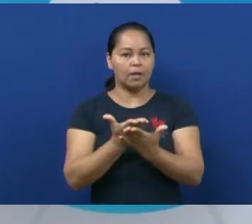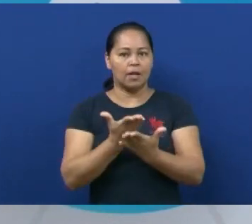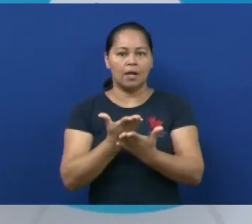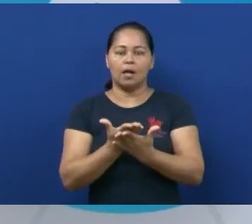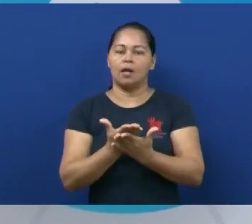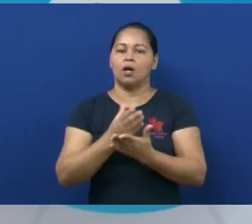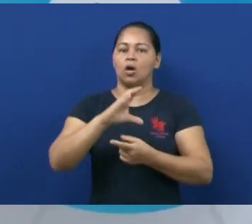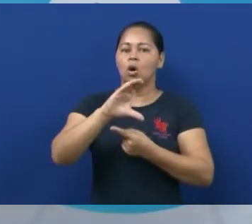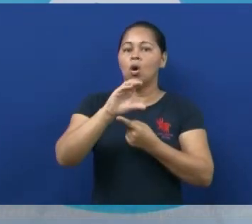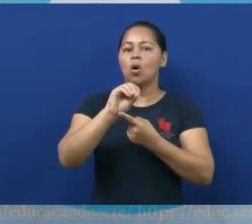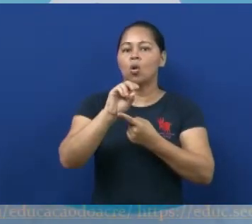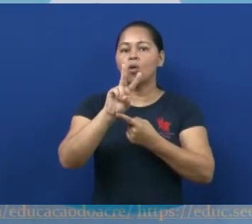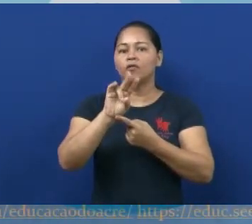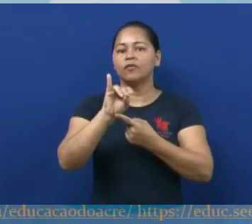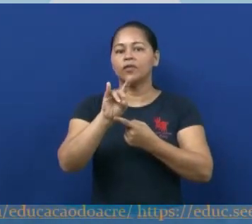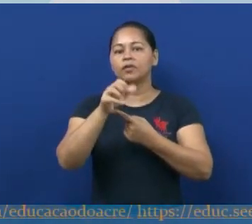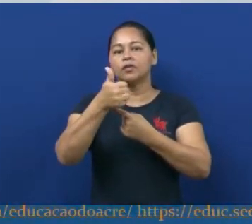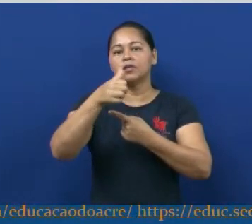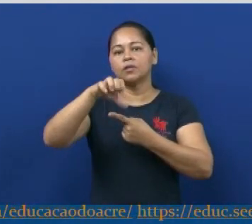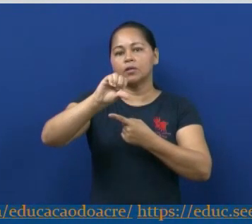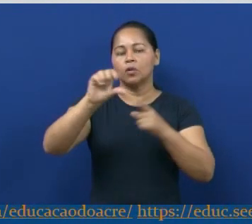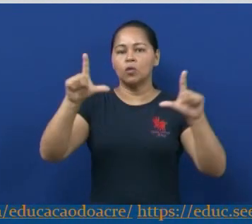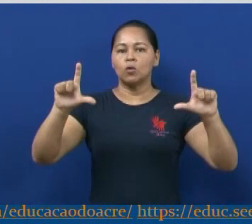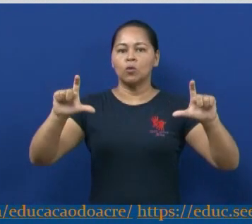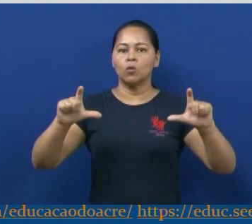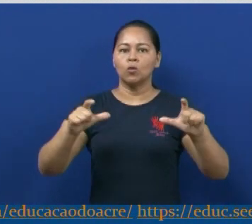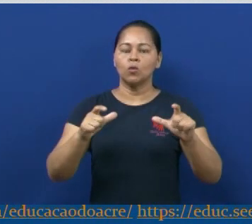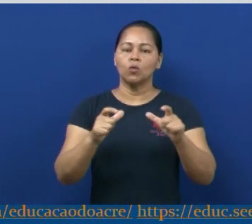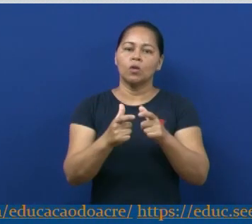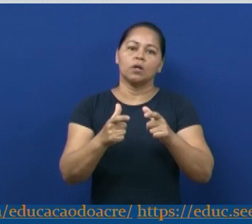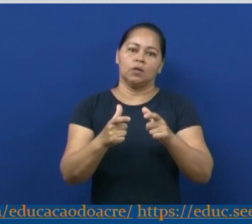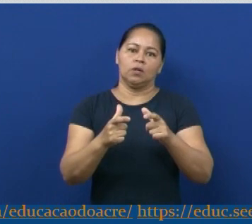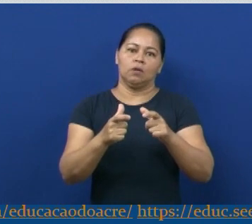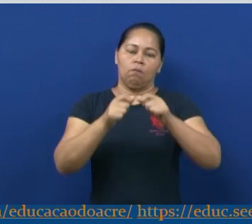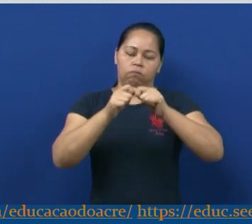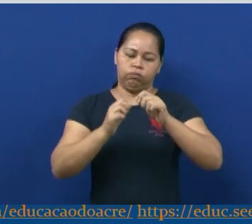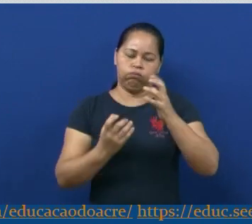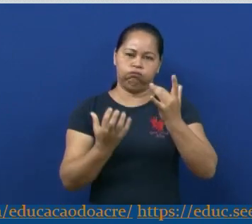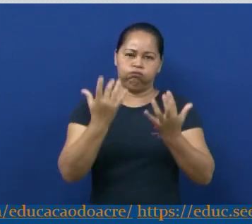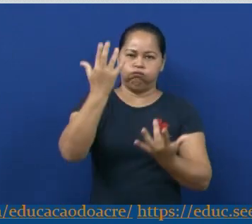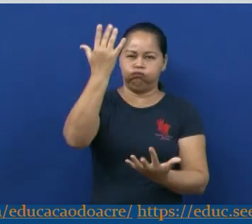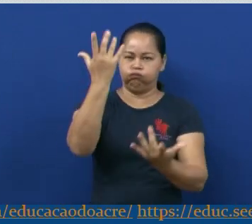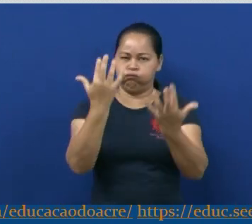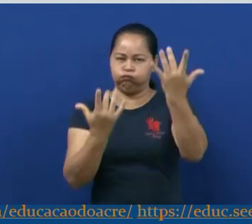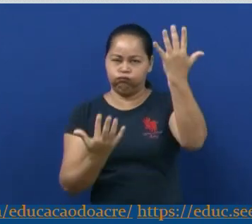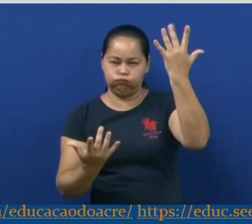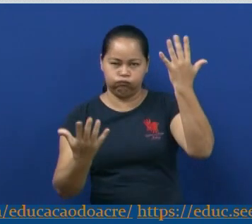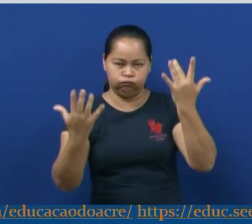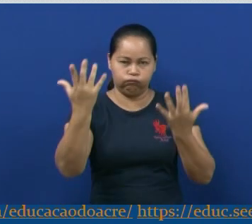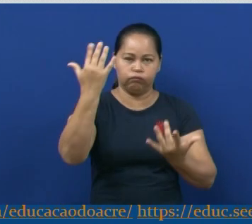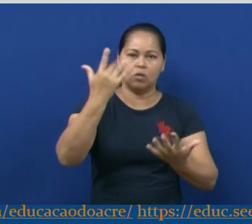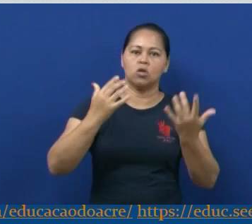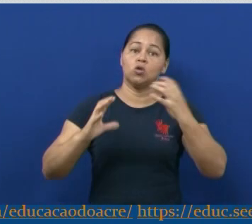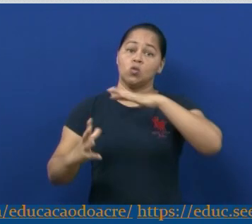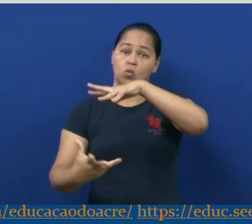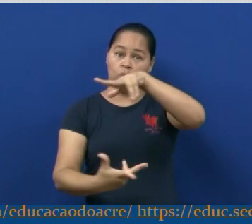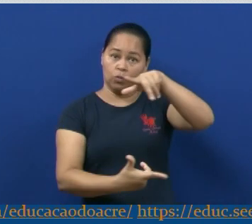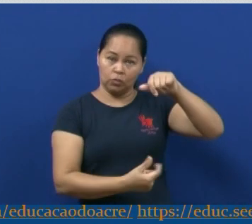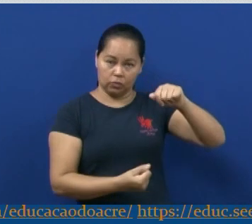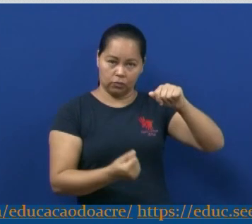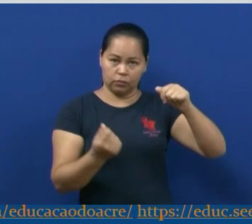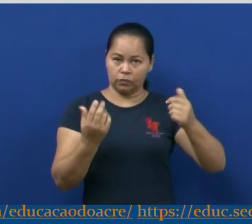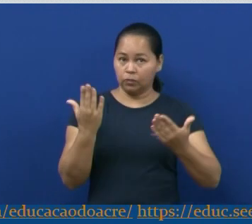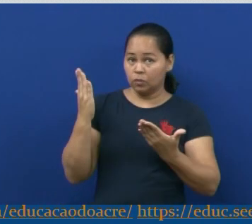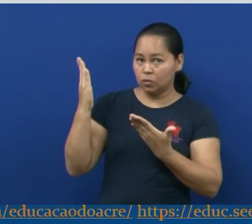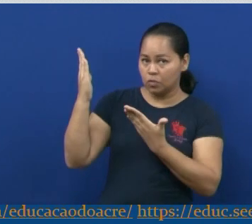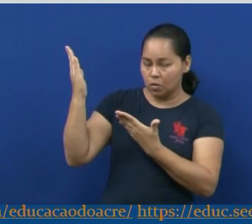a Covid-19 e a redução dos índices de poluição. No próximo slide,